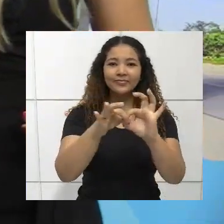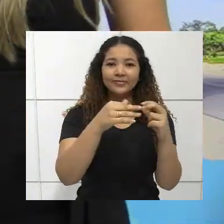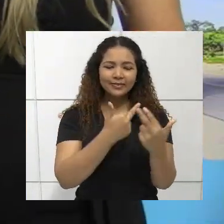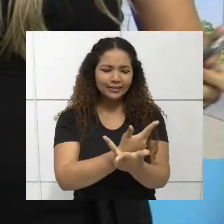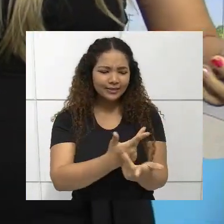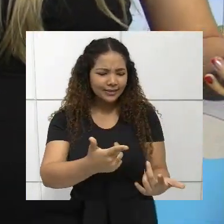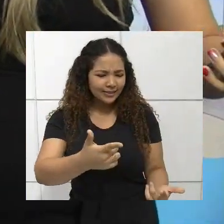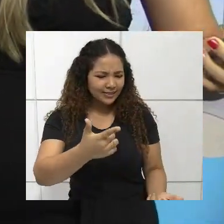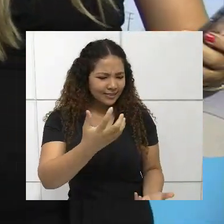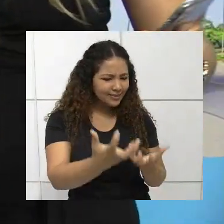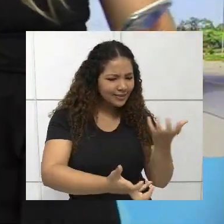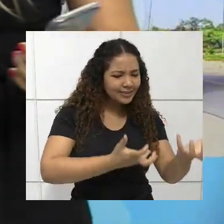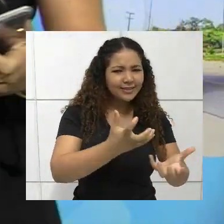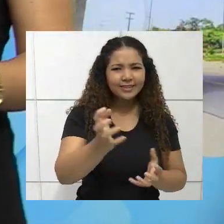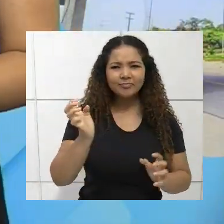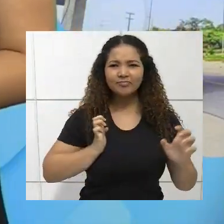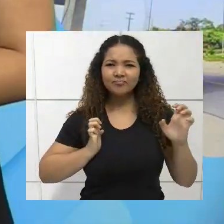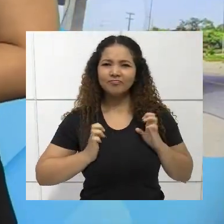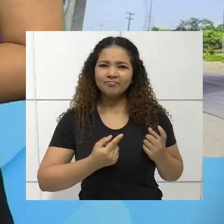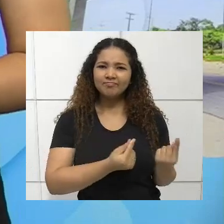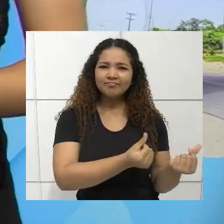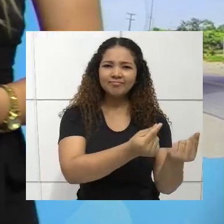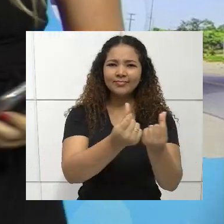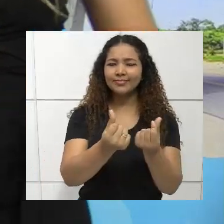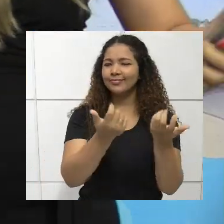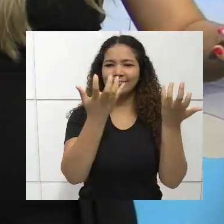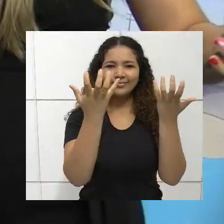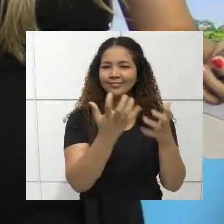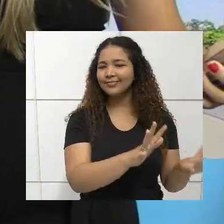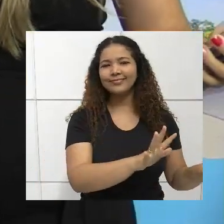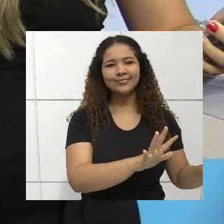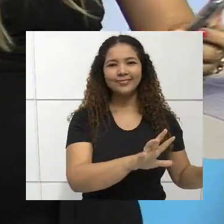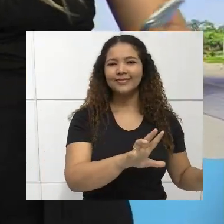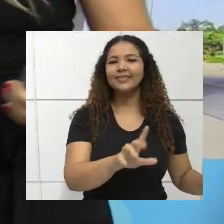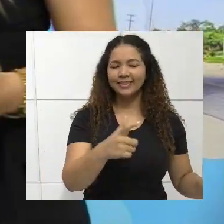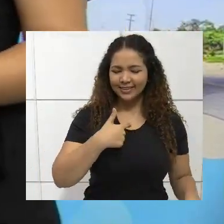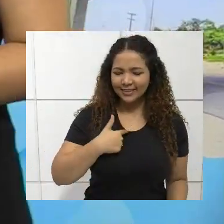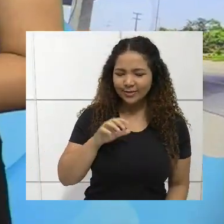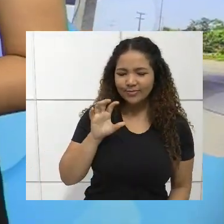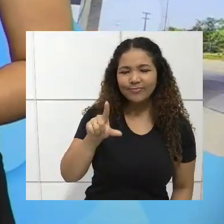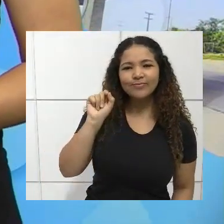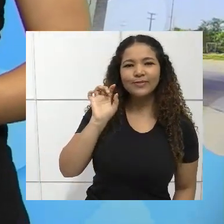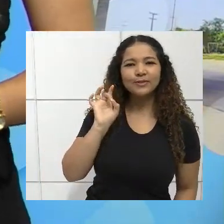comunhão pelo prazer de conquistar palácios,